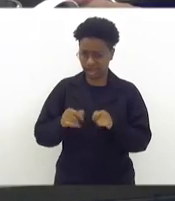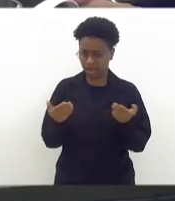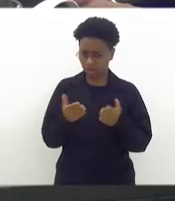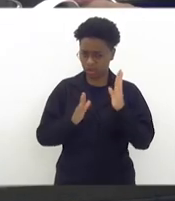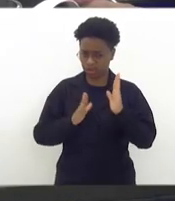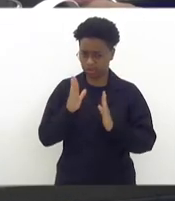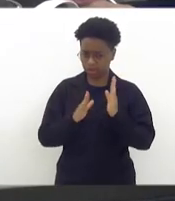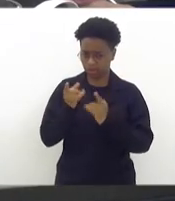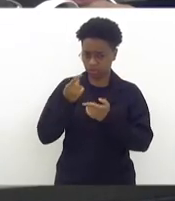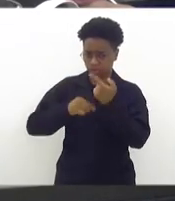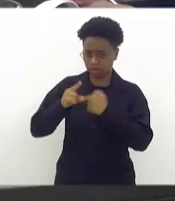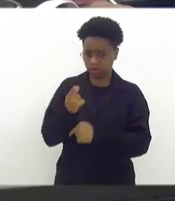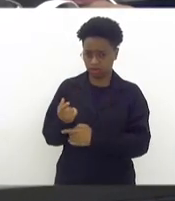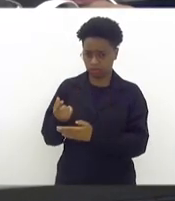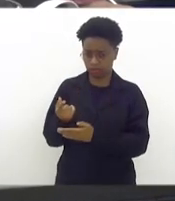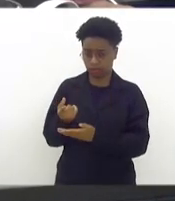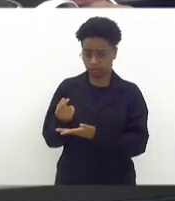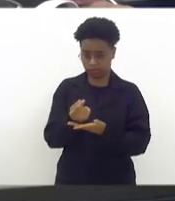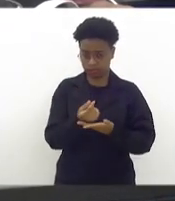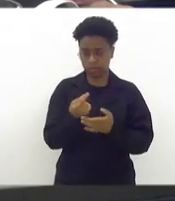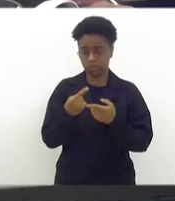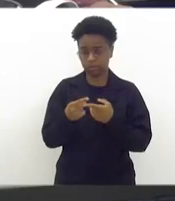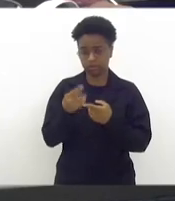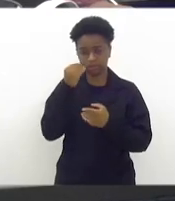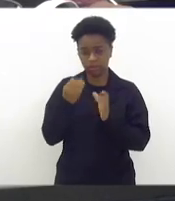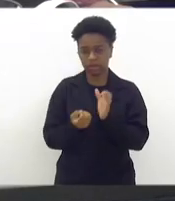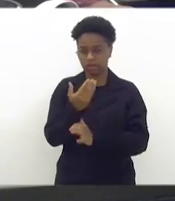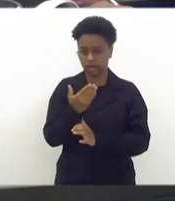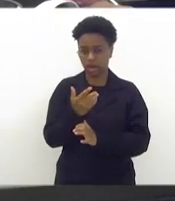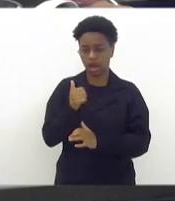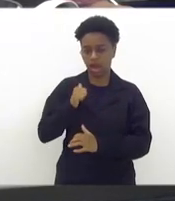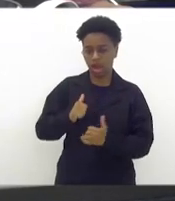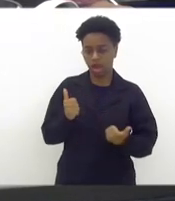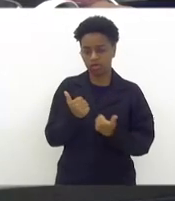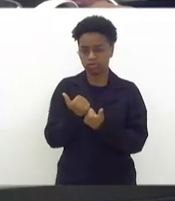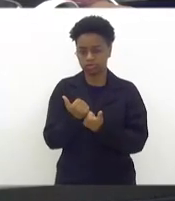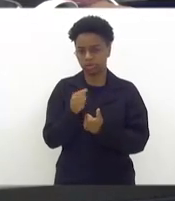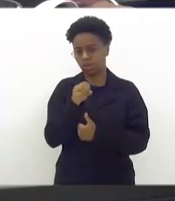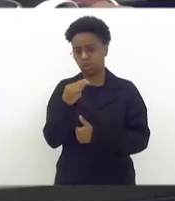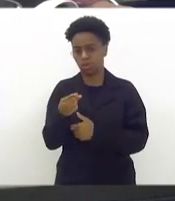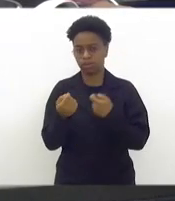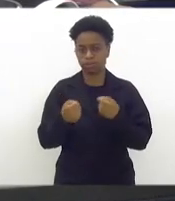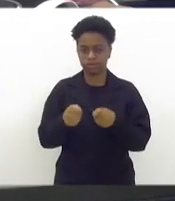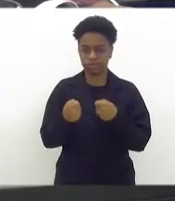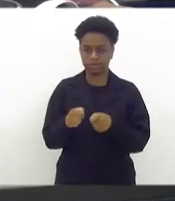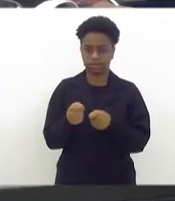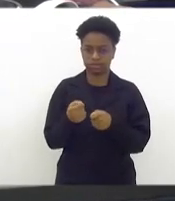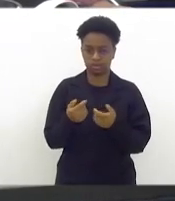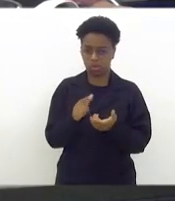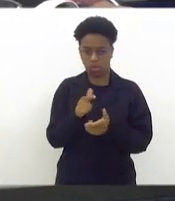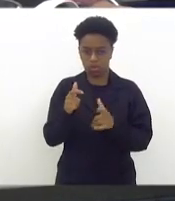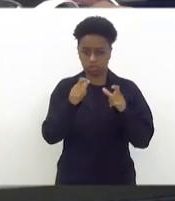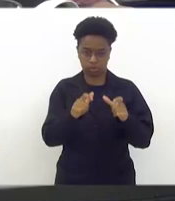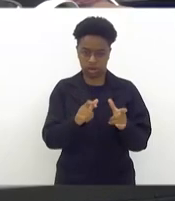de recuperação, criar esse auxílio especial, ou se teria que haver alguma fonte